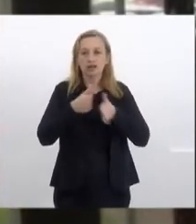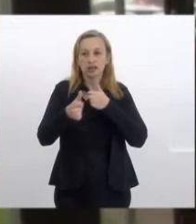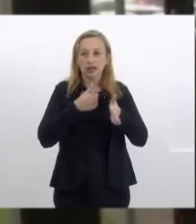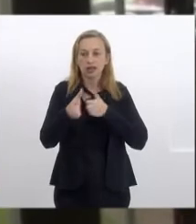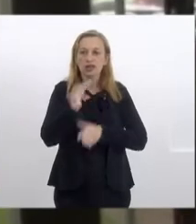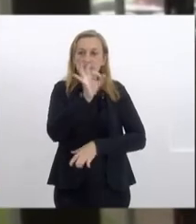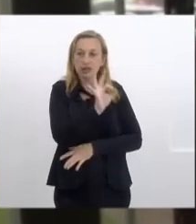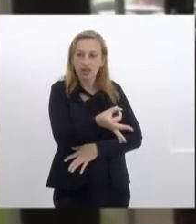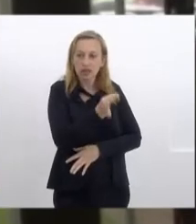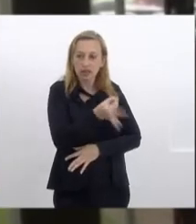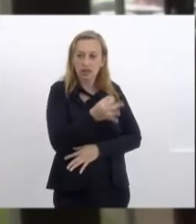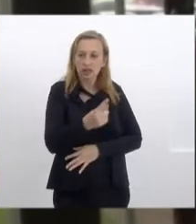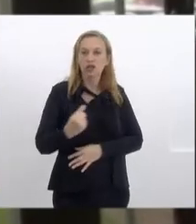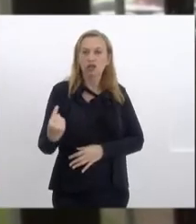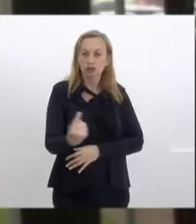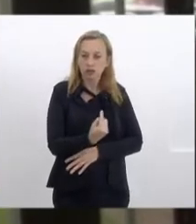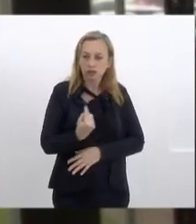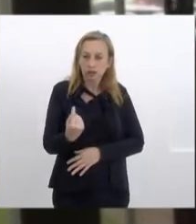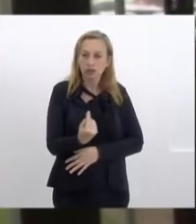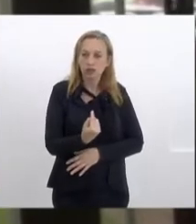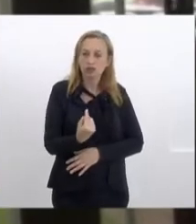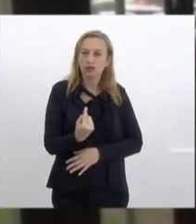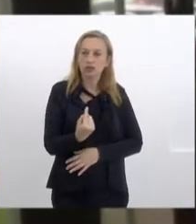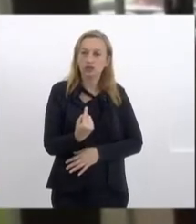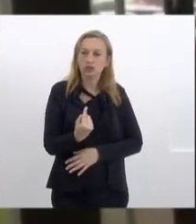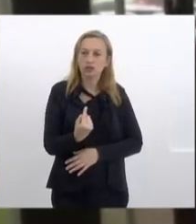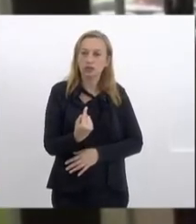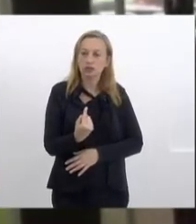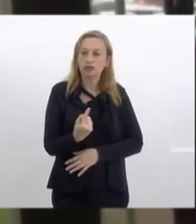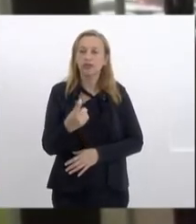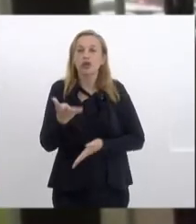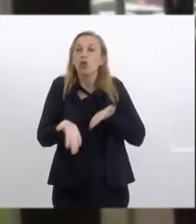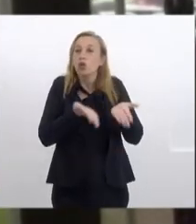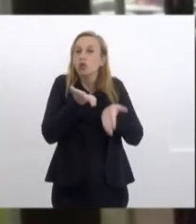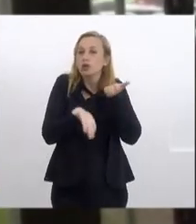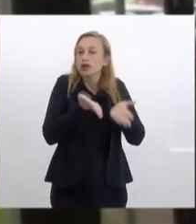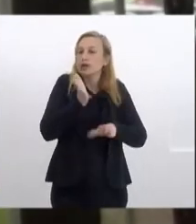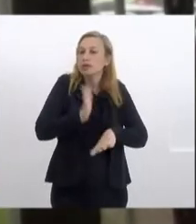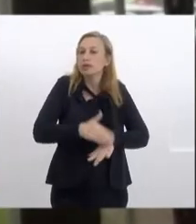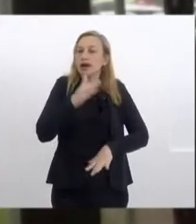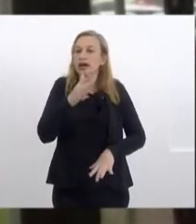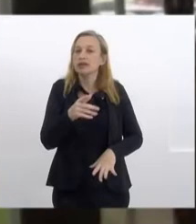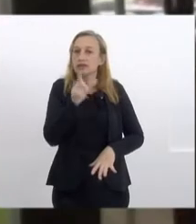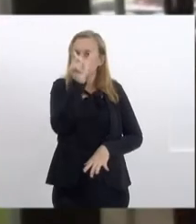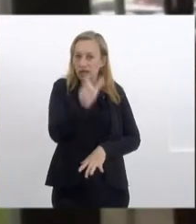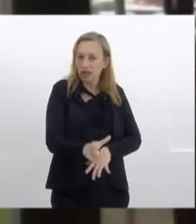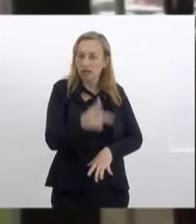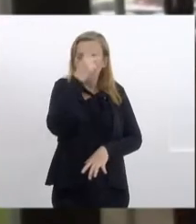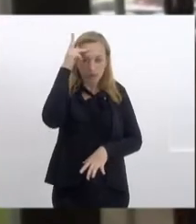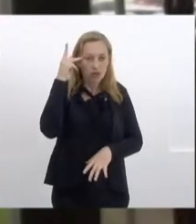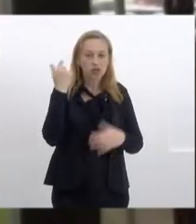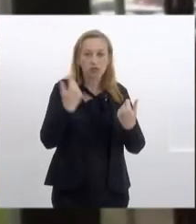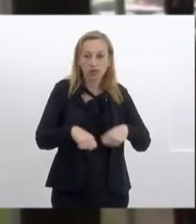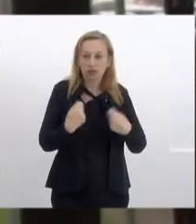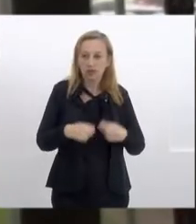com certeza nós vamos ter, né, o cuidado mais efetivo para aquelas pessoas que